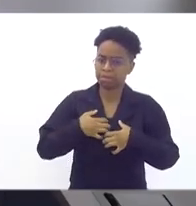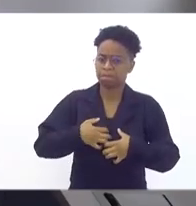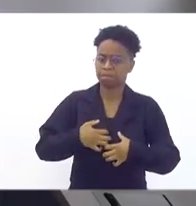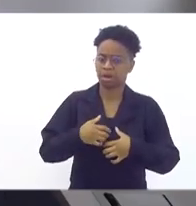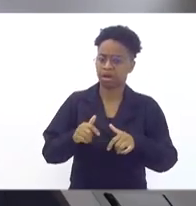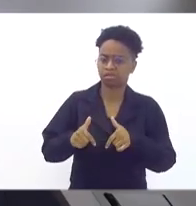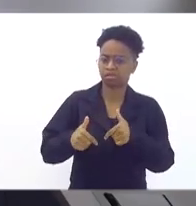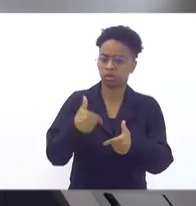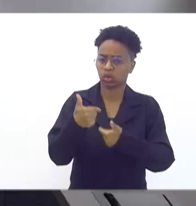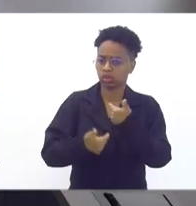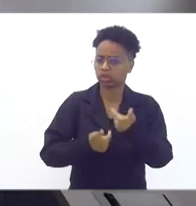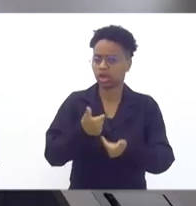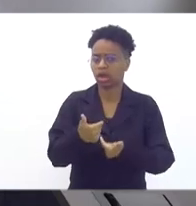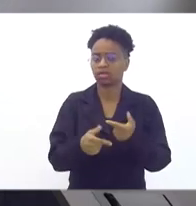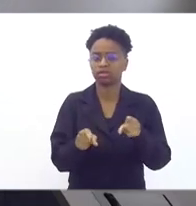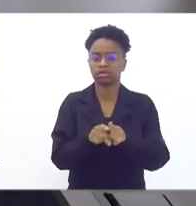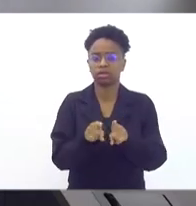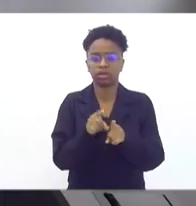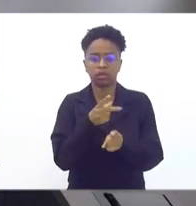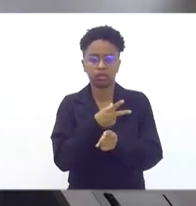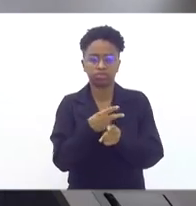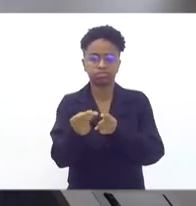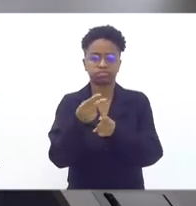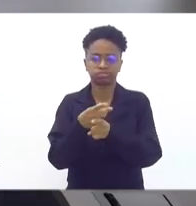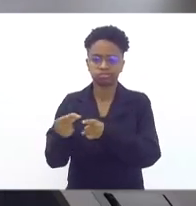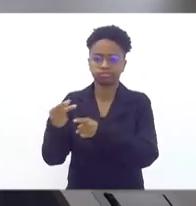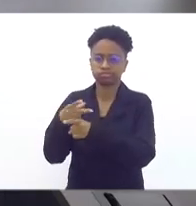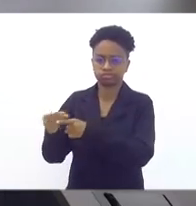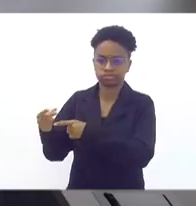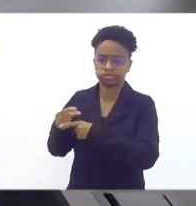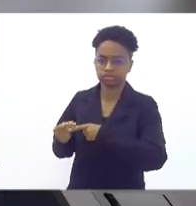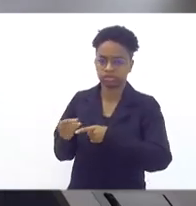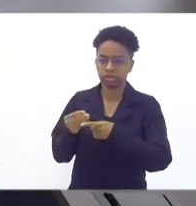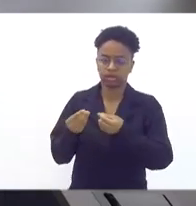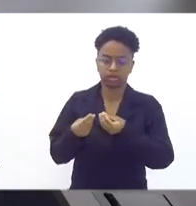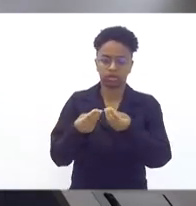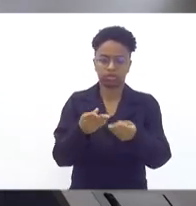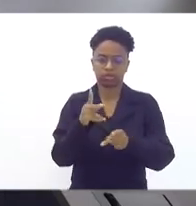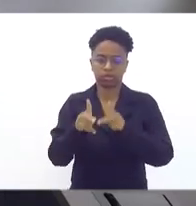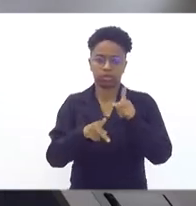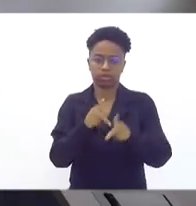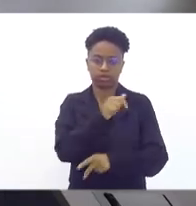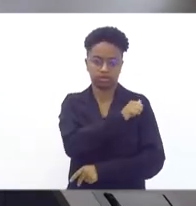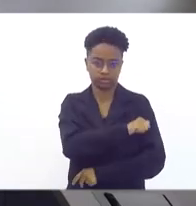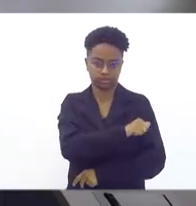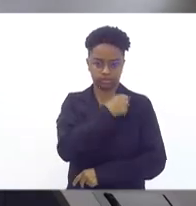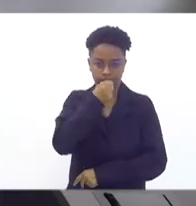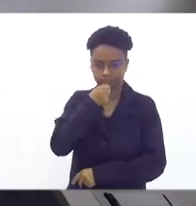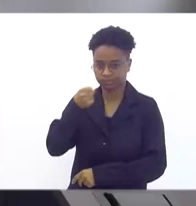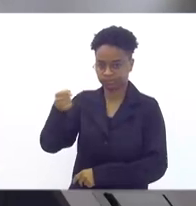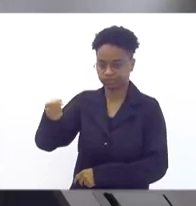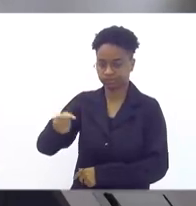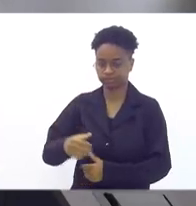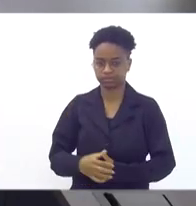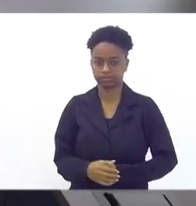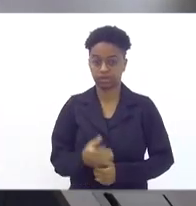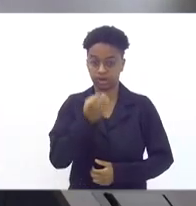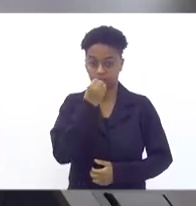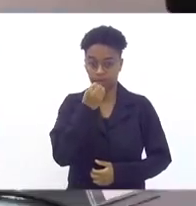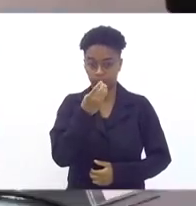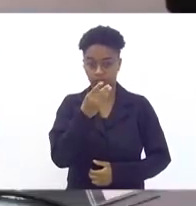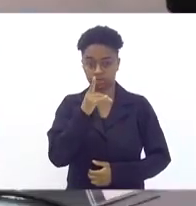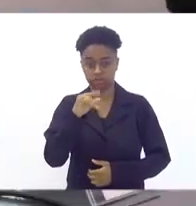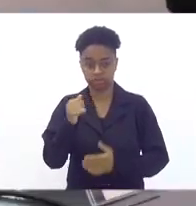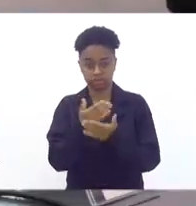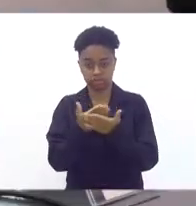resultado e conquistado muitas vitórias para o povo do Rio de Janeiro com a palavra deputada índia armelão Bom dia para todos